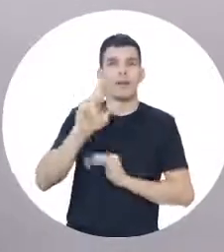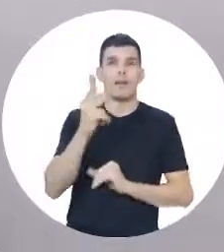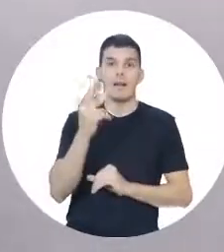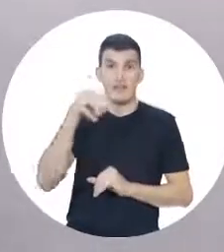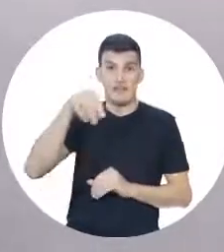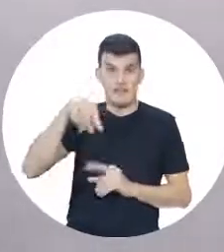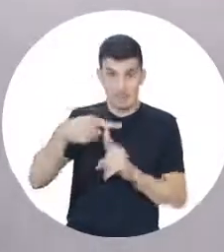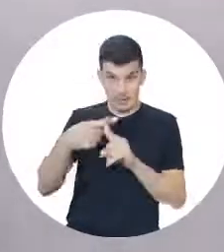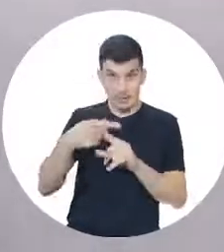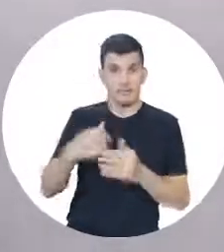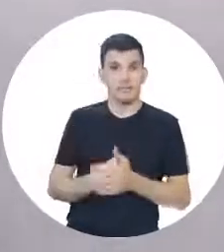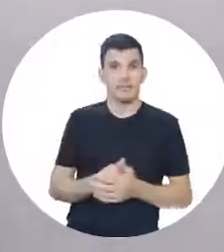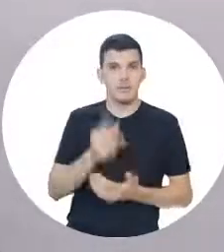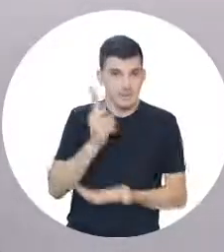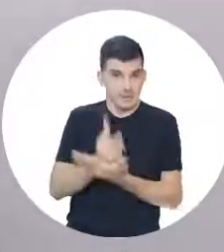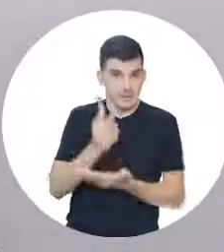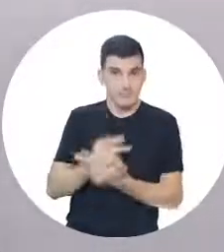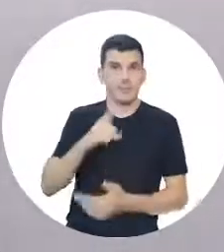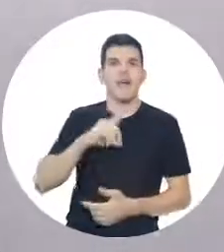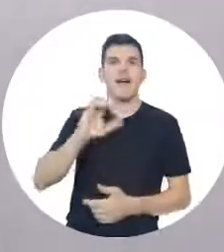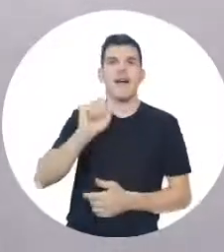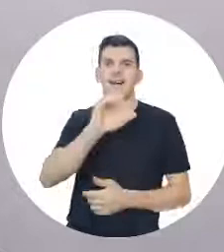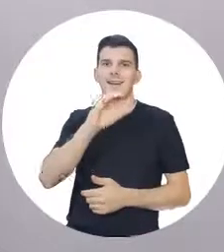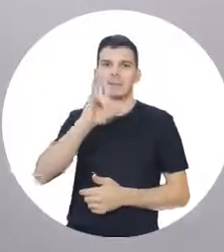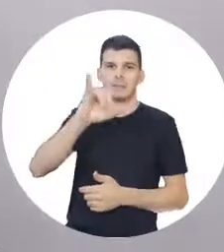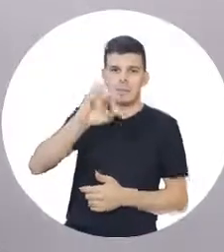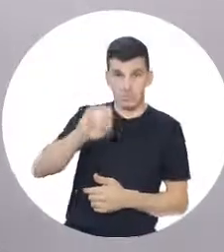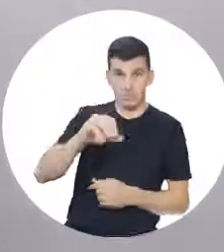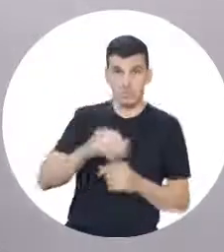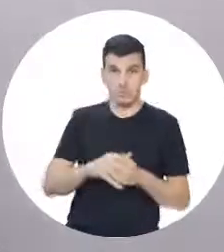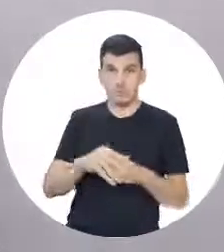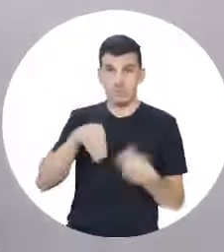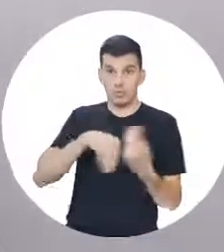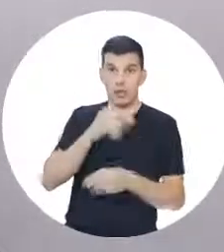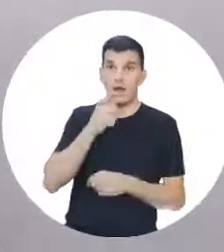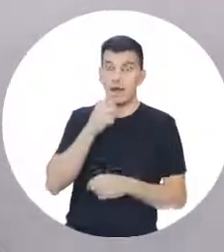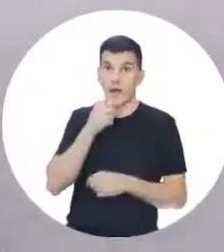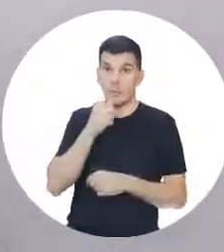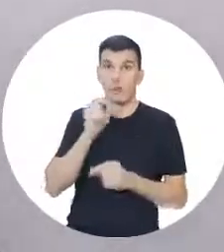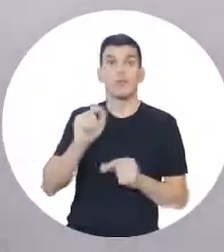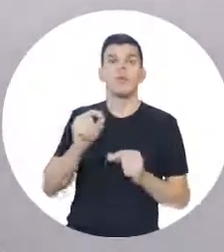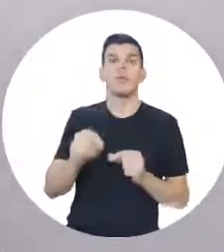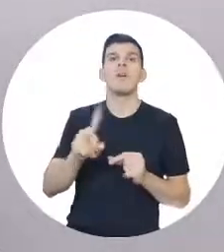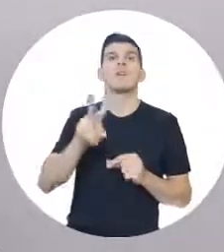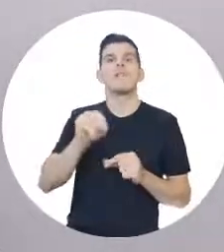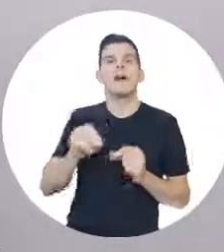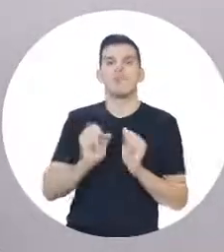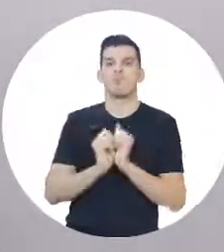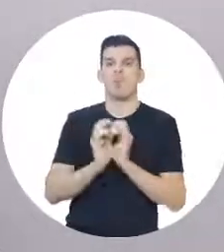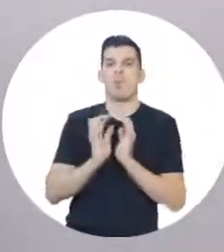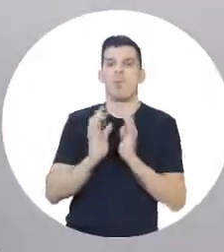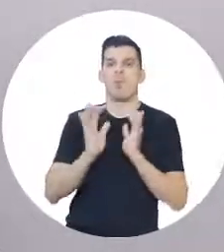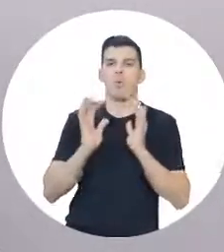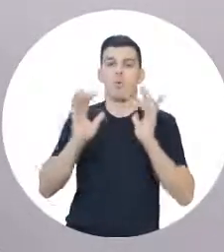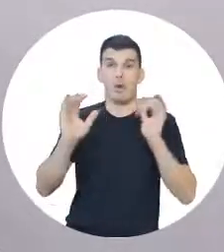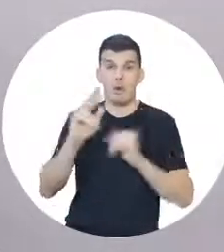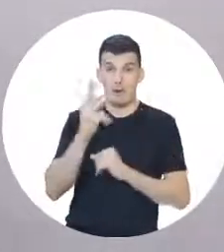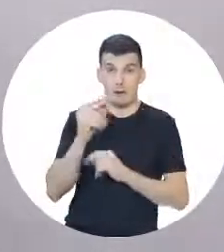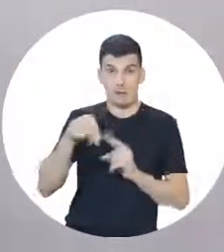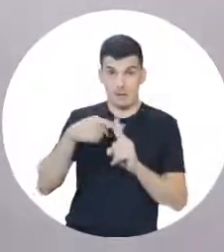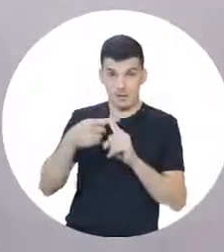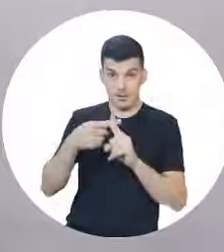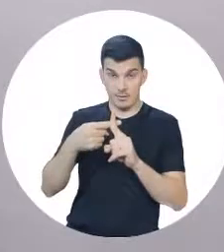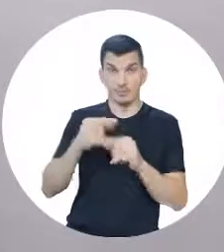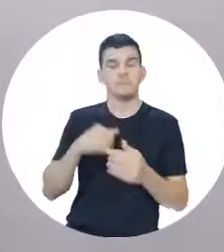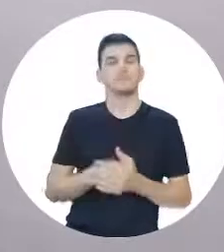H+ como único cátion. Toda vez que você tem um ácido em presença de água em meio aquoso, ele vai liberar H+,